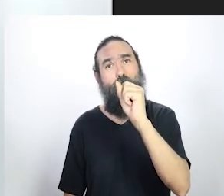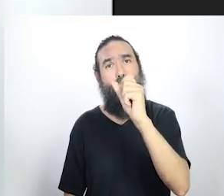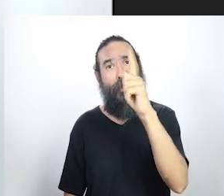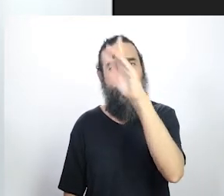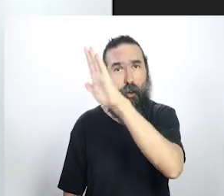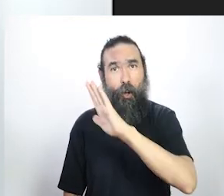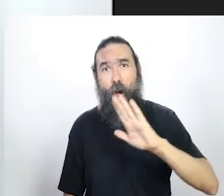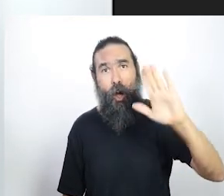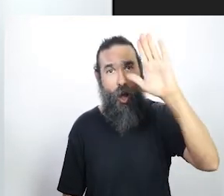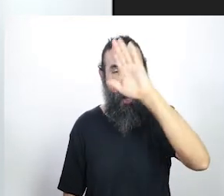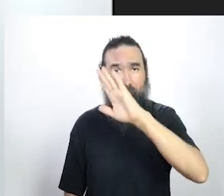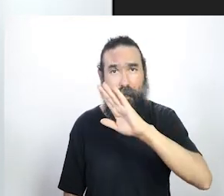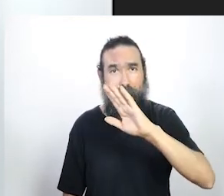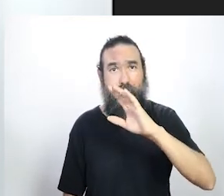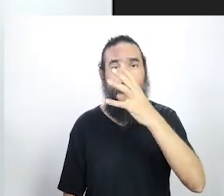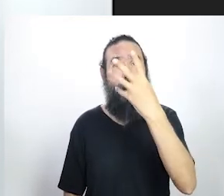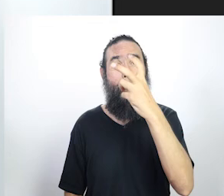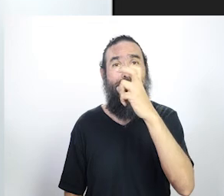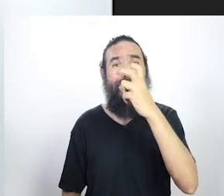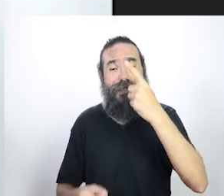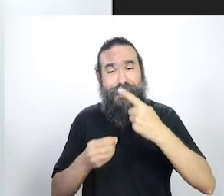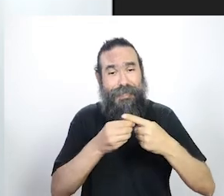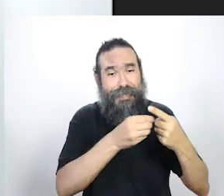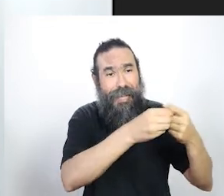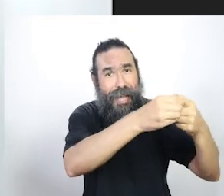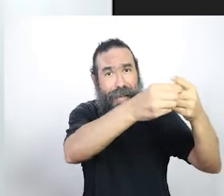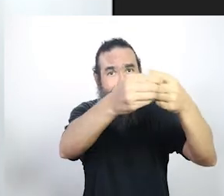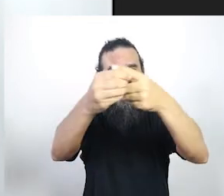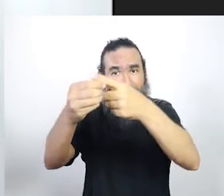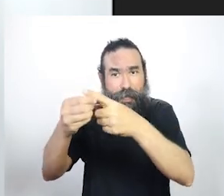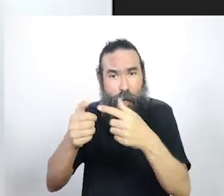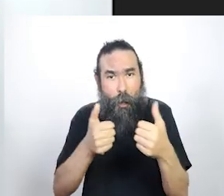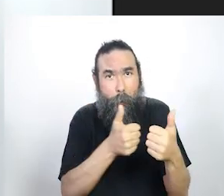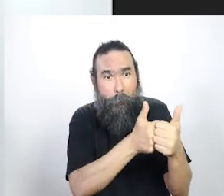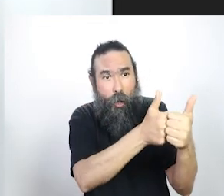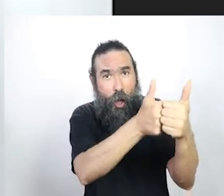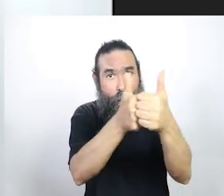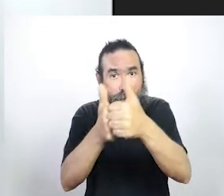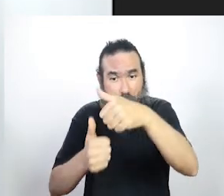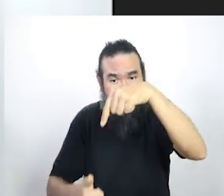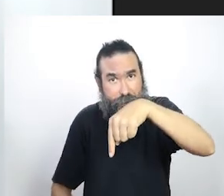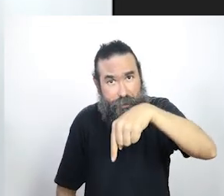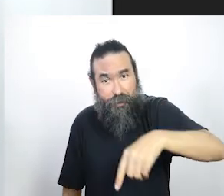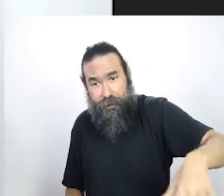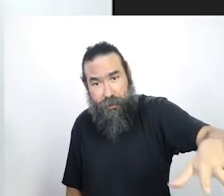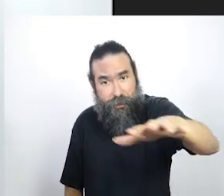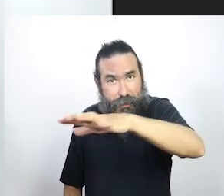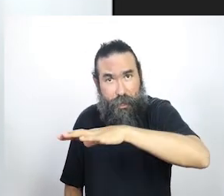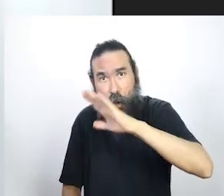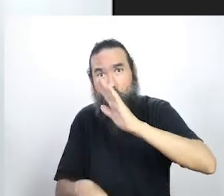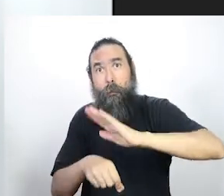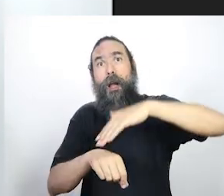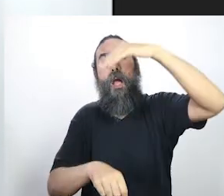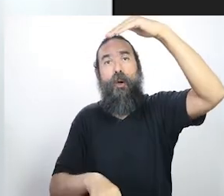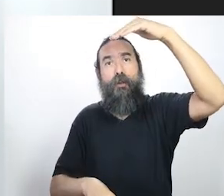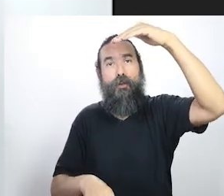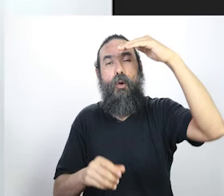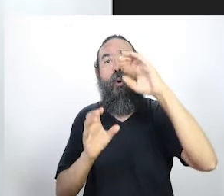em 45 municípios, a maioria estão aí próximos, né, da região aí da Chapada,